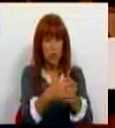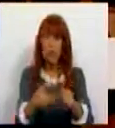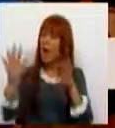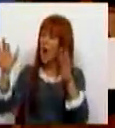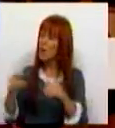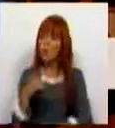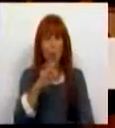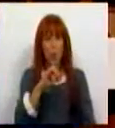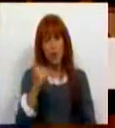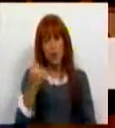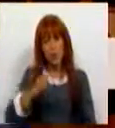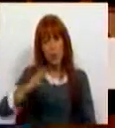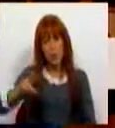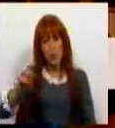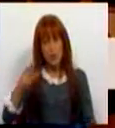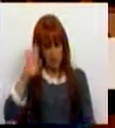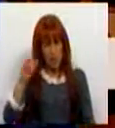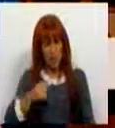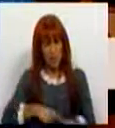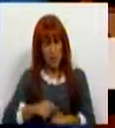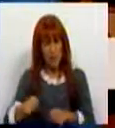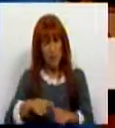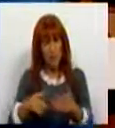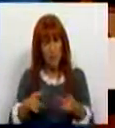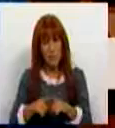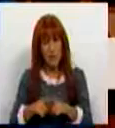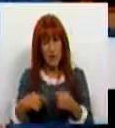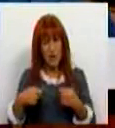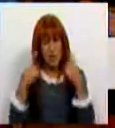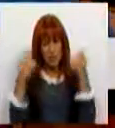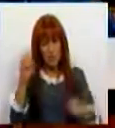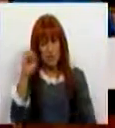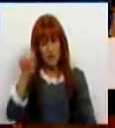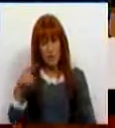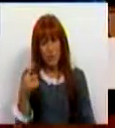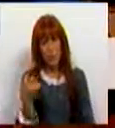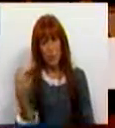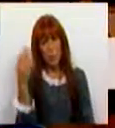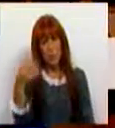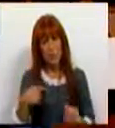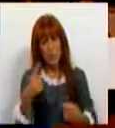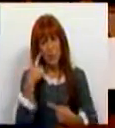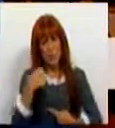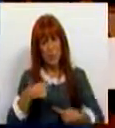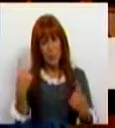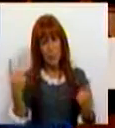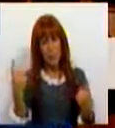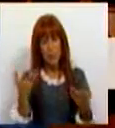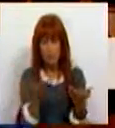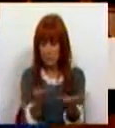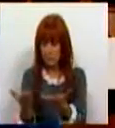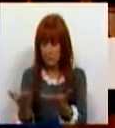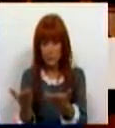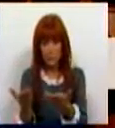para reduzir 82 milhões de euros, sabem quanto é que isto representa na despesa pública? 0,1% da despesa pública. Com